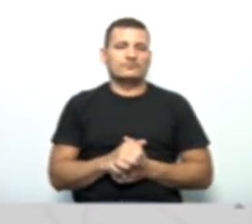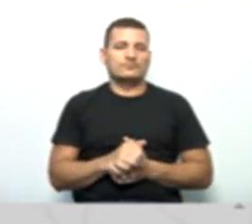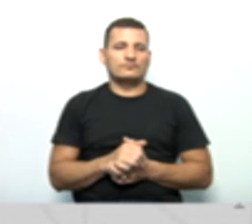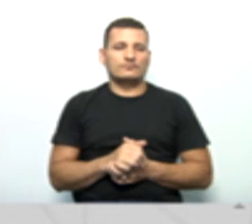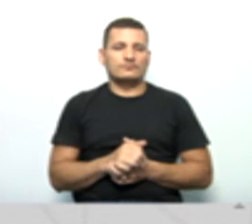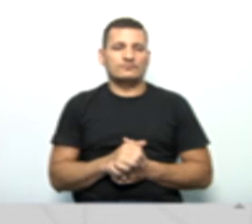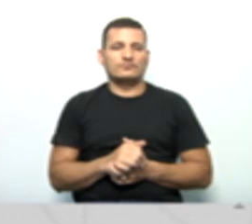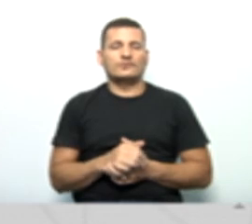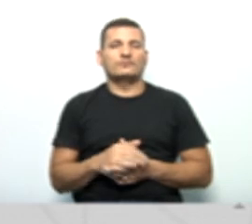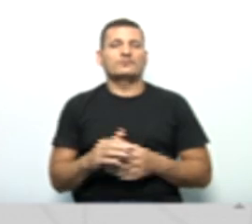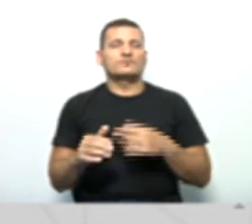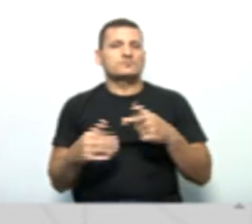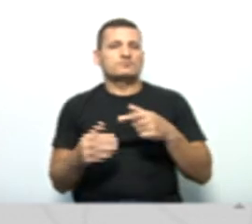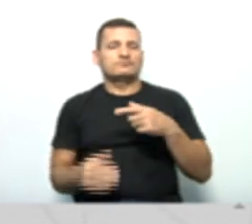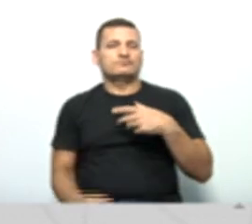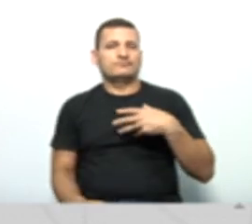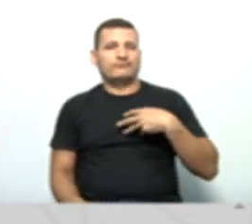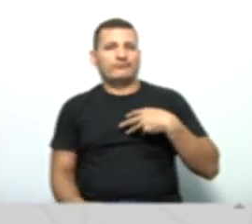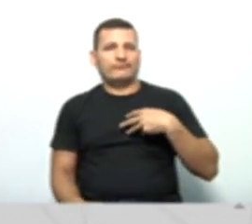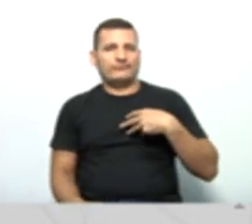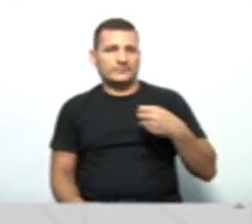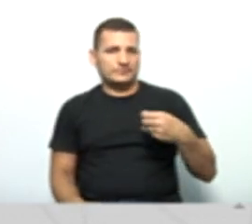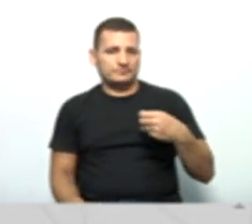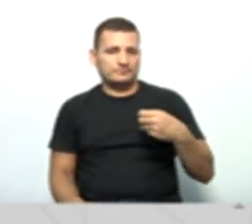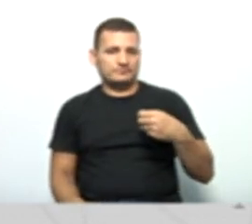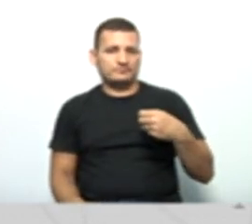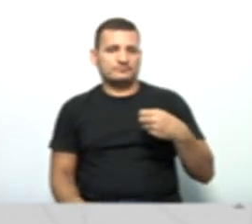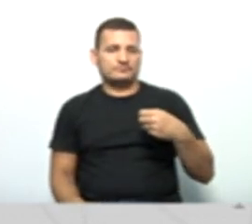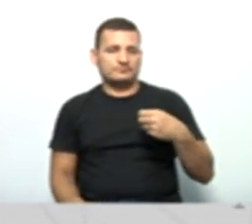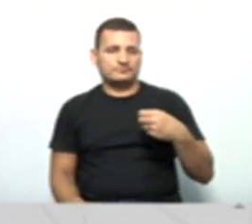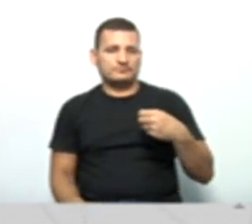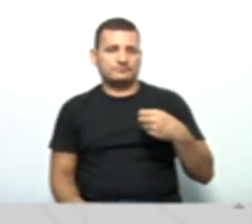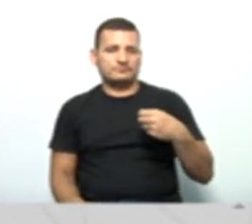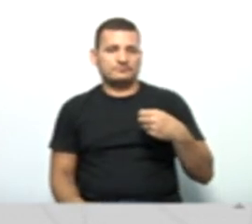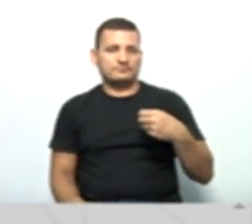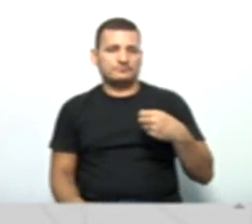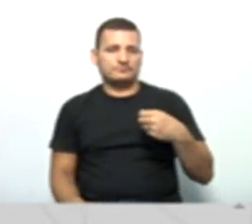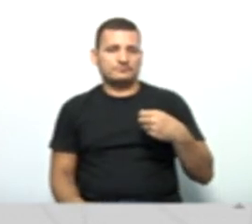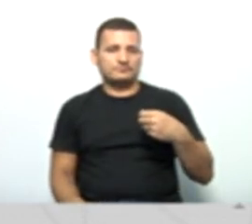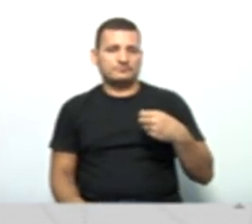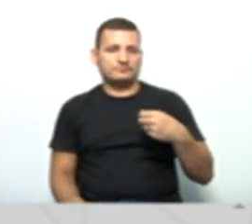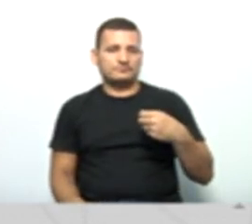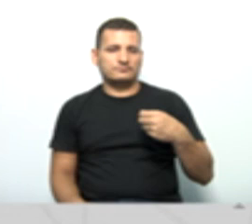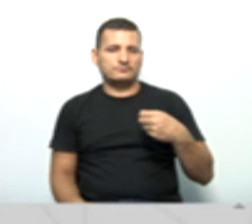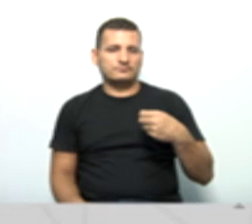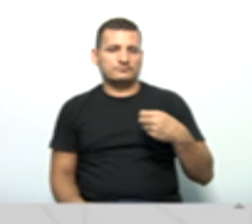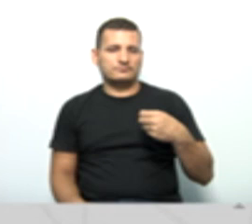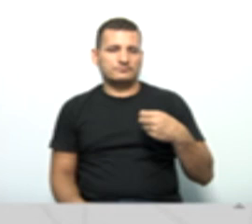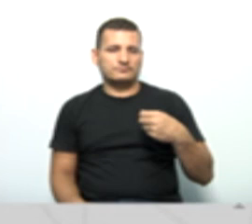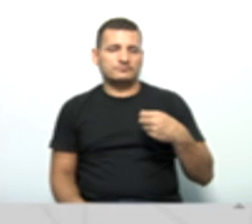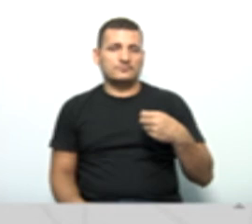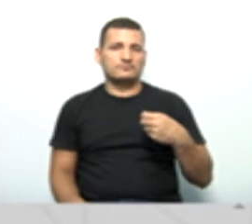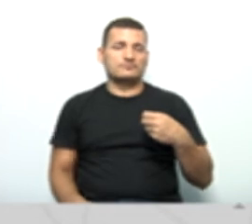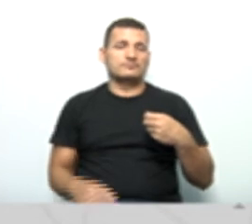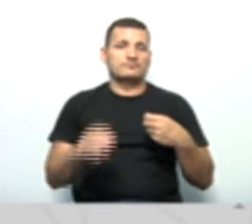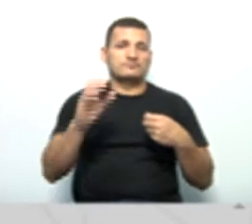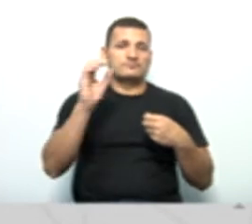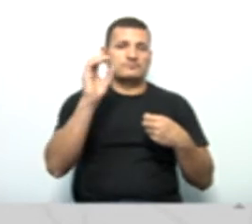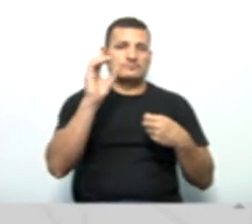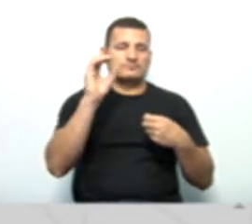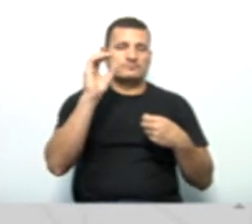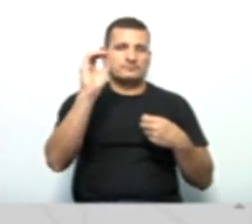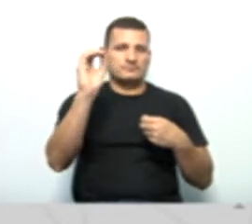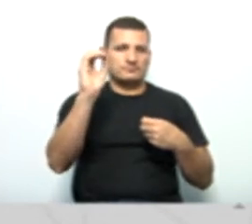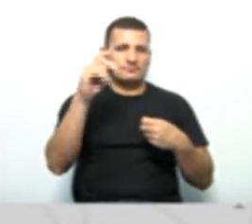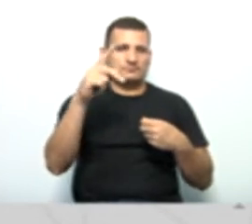é o nó filho, tá vendo? Nó filho, que tem dentro da raiz pai. E aqui o